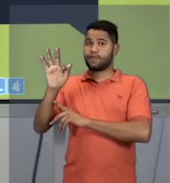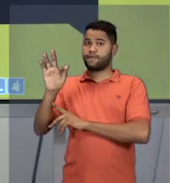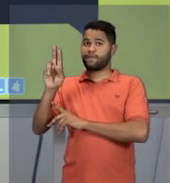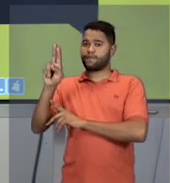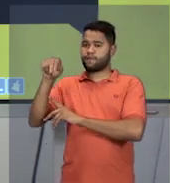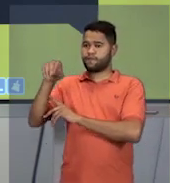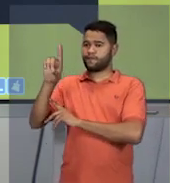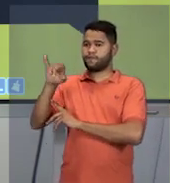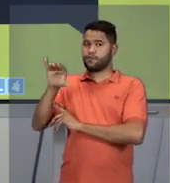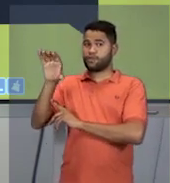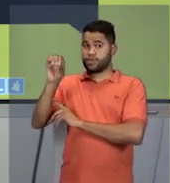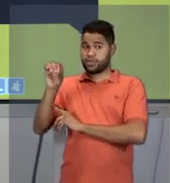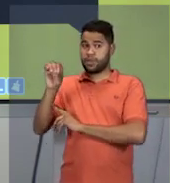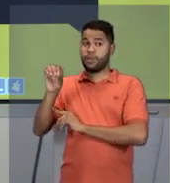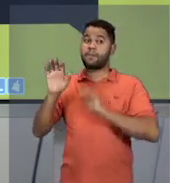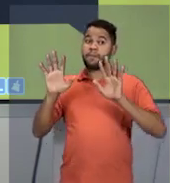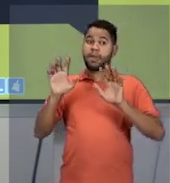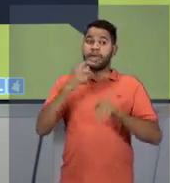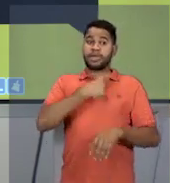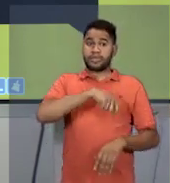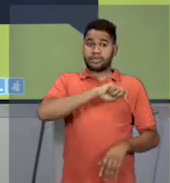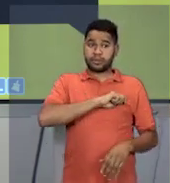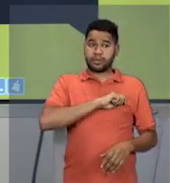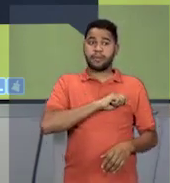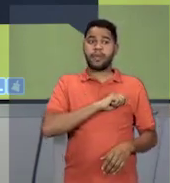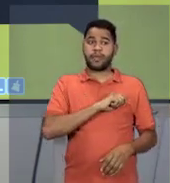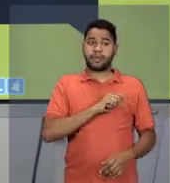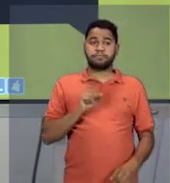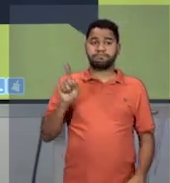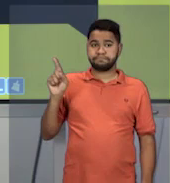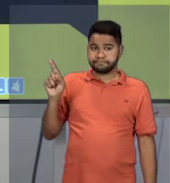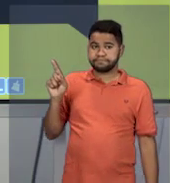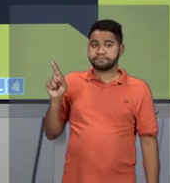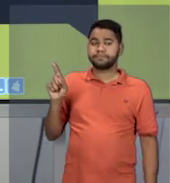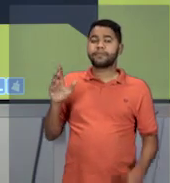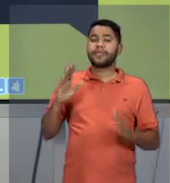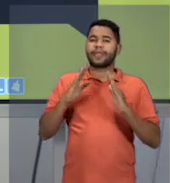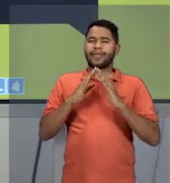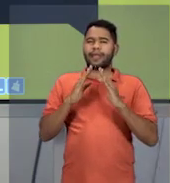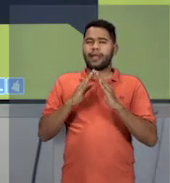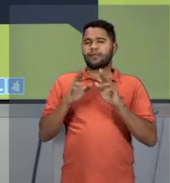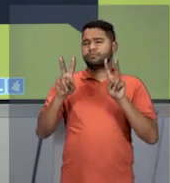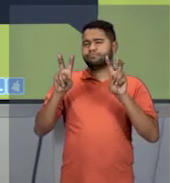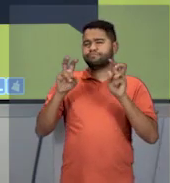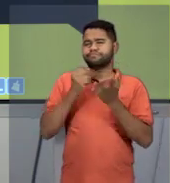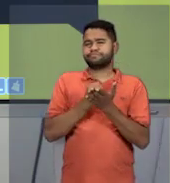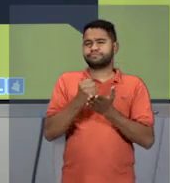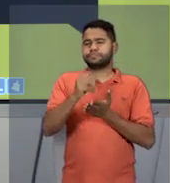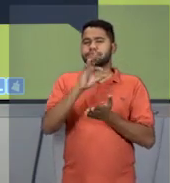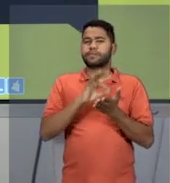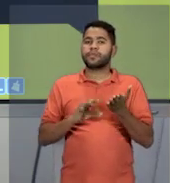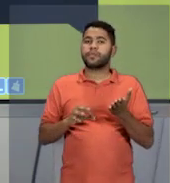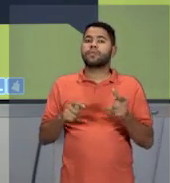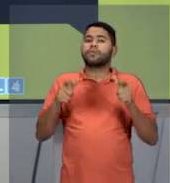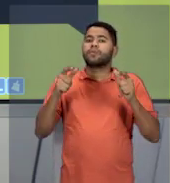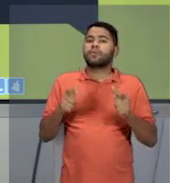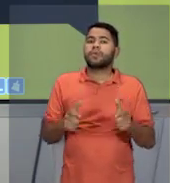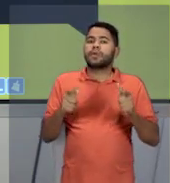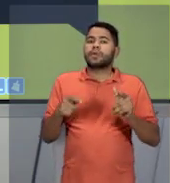caso da Espanha, essas casas de contratação eram lugares